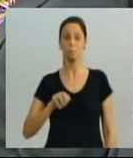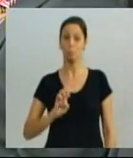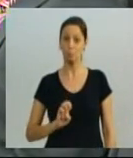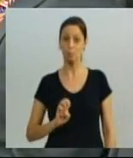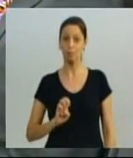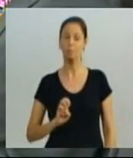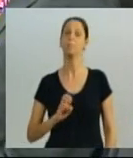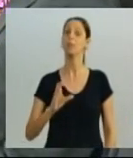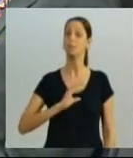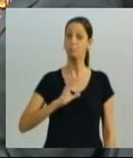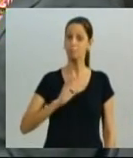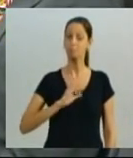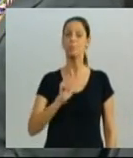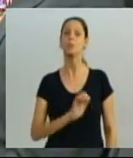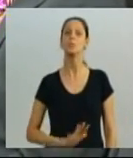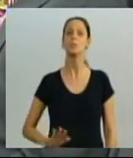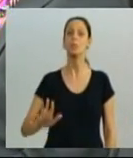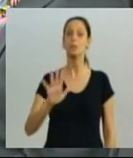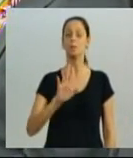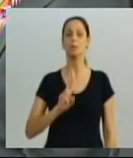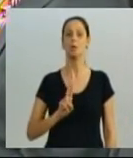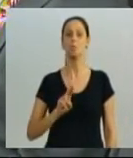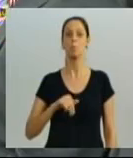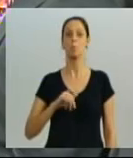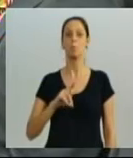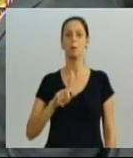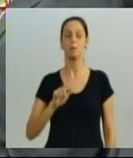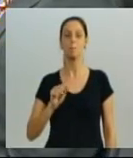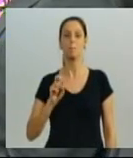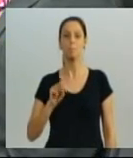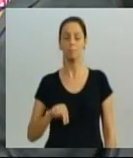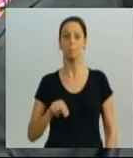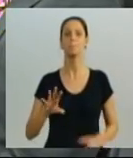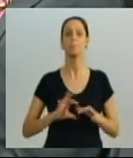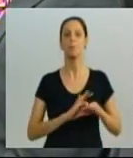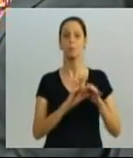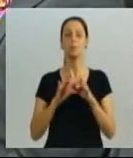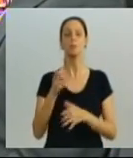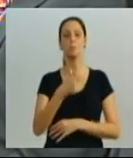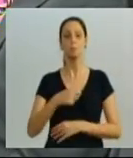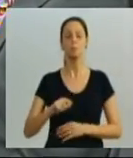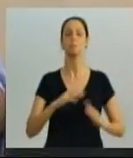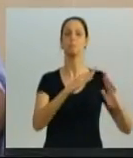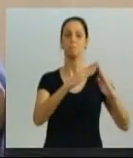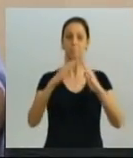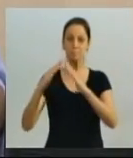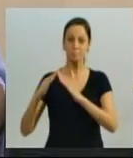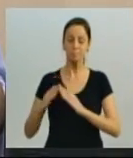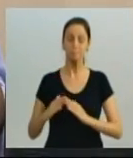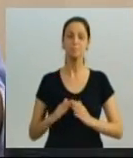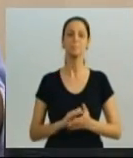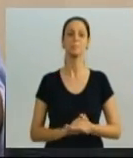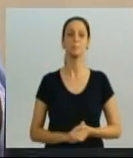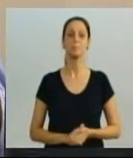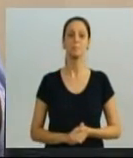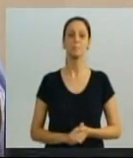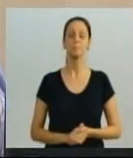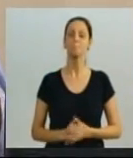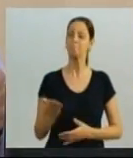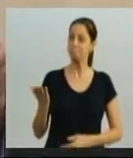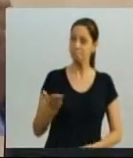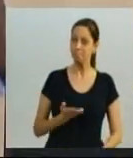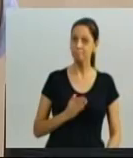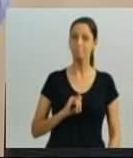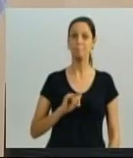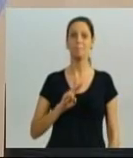que é coordenadora geral da Uniblan, União Blumenauense das Associações de Moradores. Dona Ivone, se a senhora puder